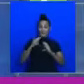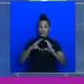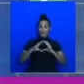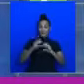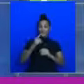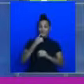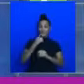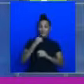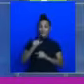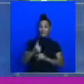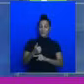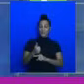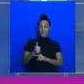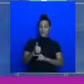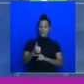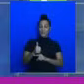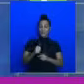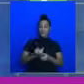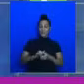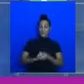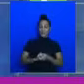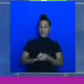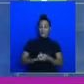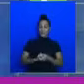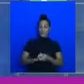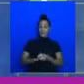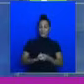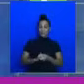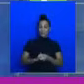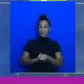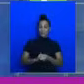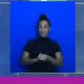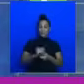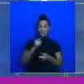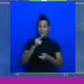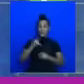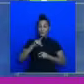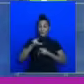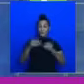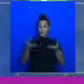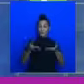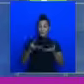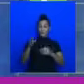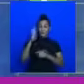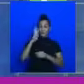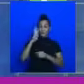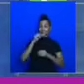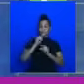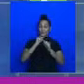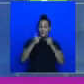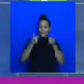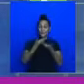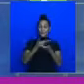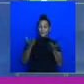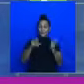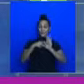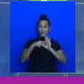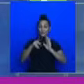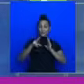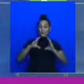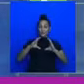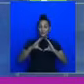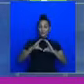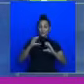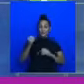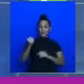vermelha, número 11. Vermelha, 11. O último sorteio desta quarta-feira. Boa sorte para você.